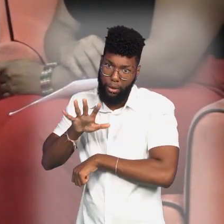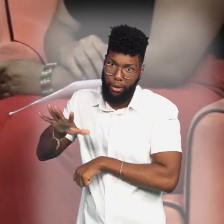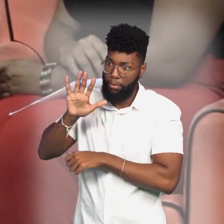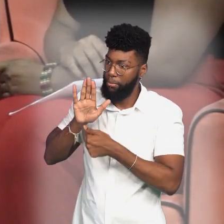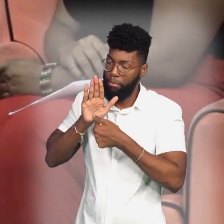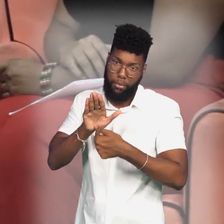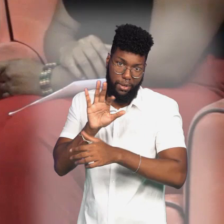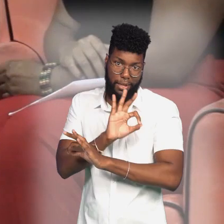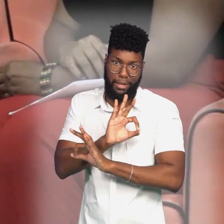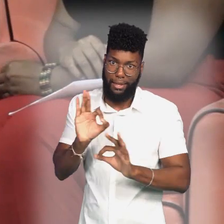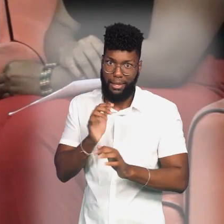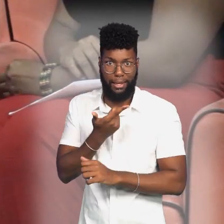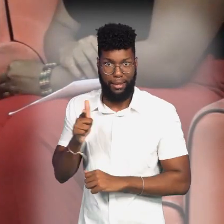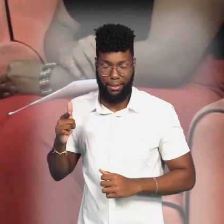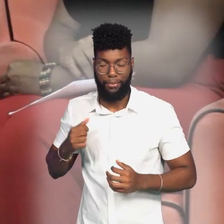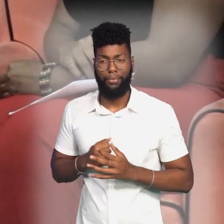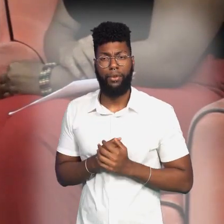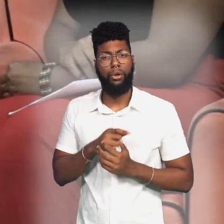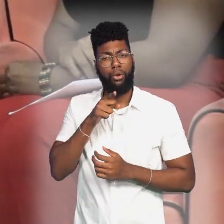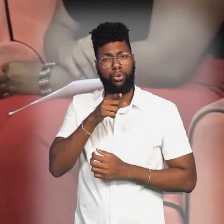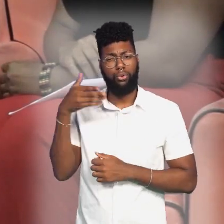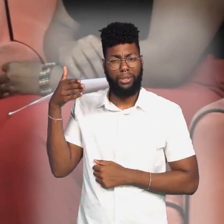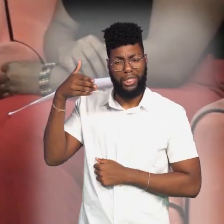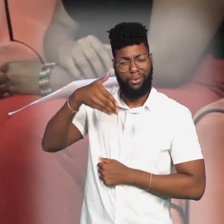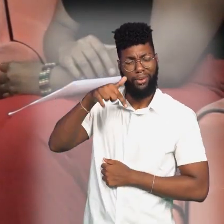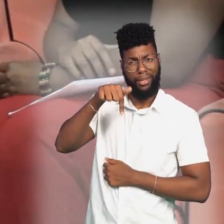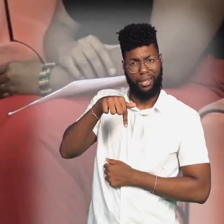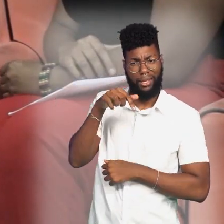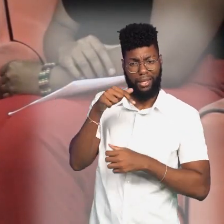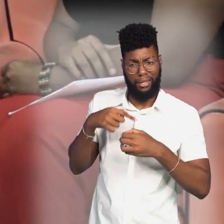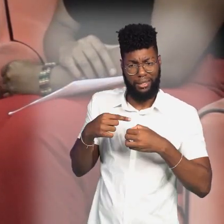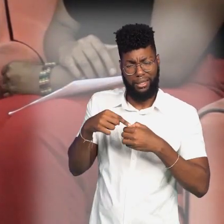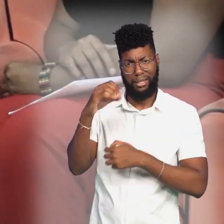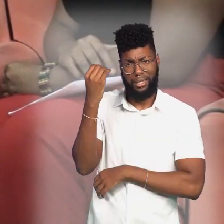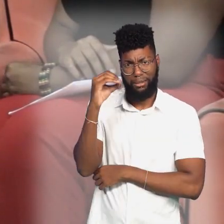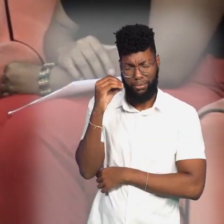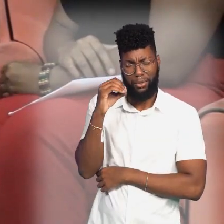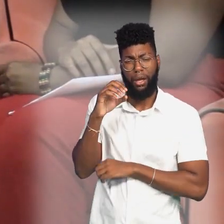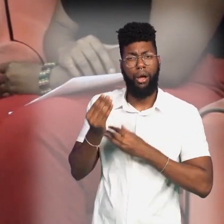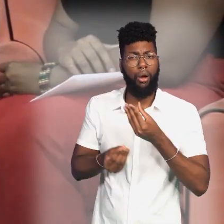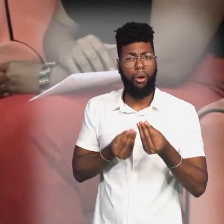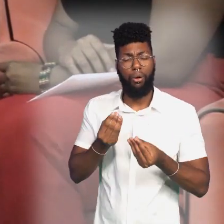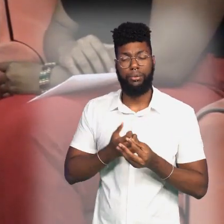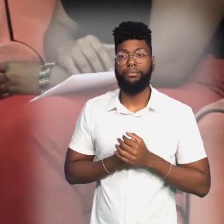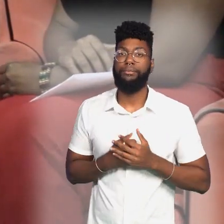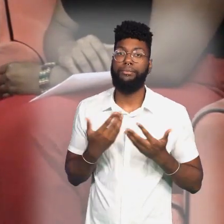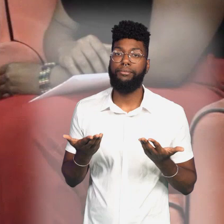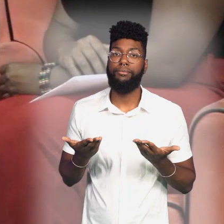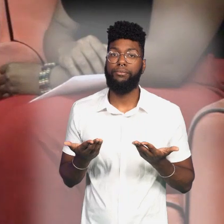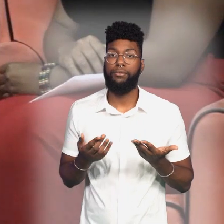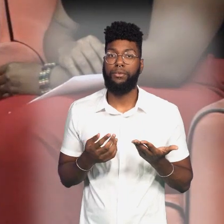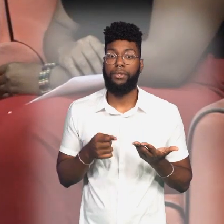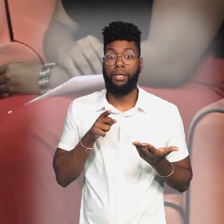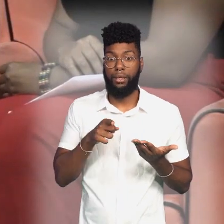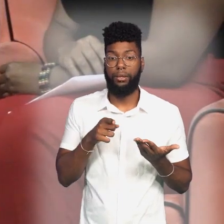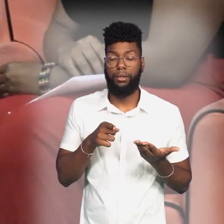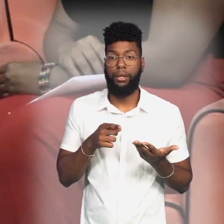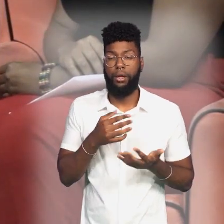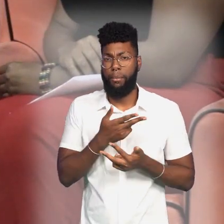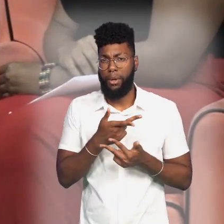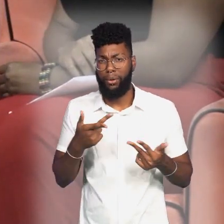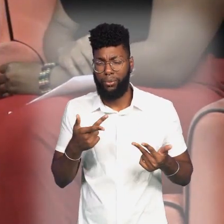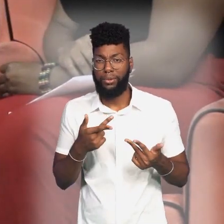chega a Porto Alegre, chega primeiro no Rio. Primeiro que aí foi uma coisa bem